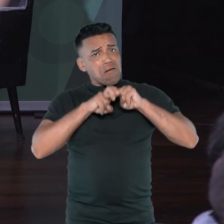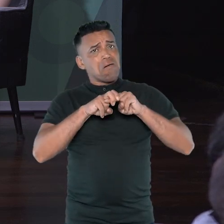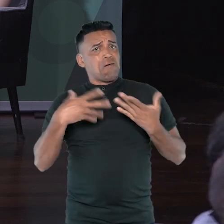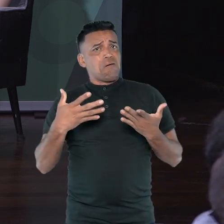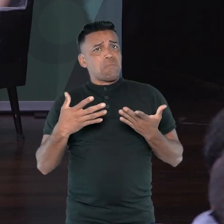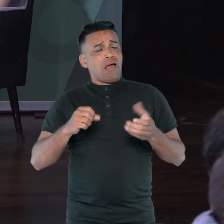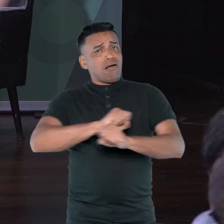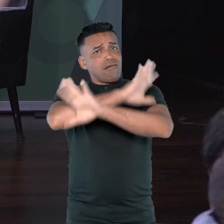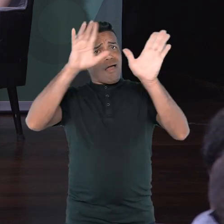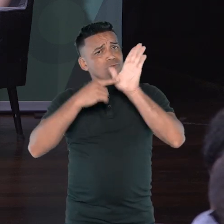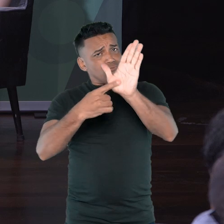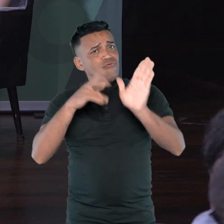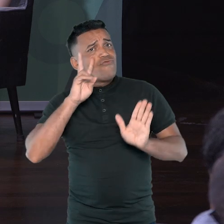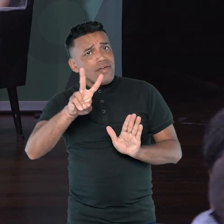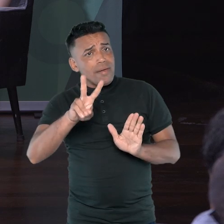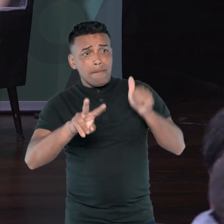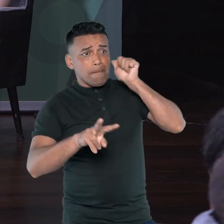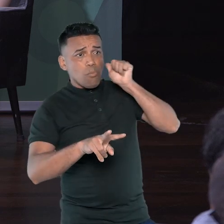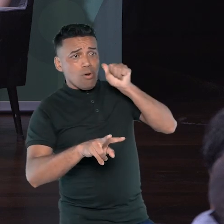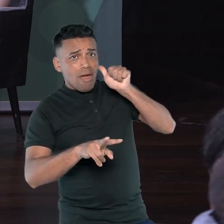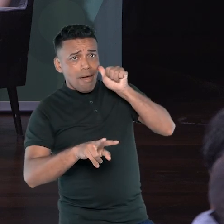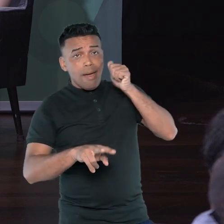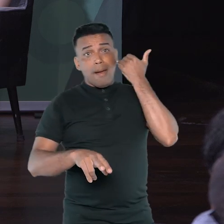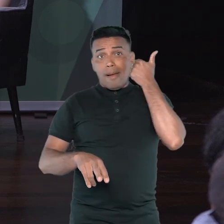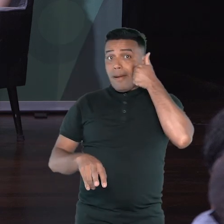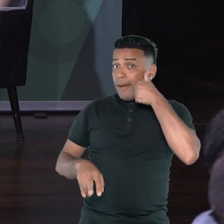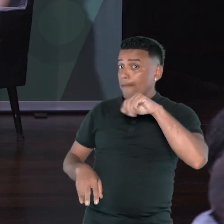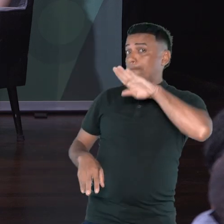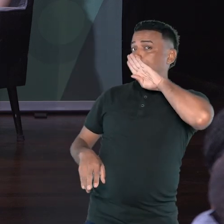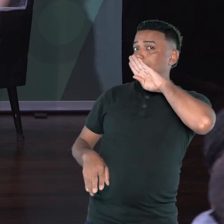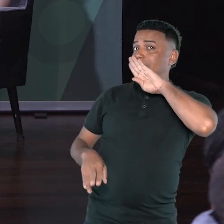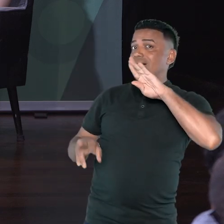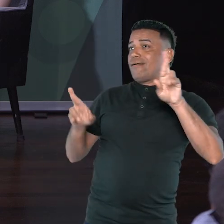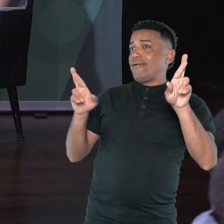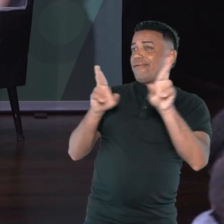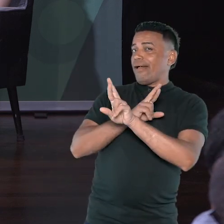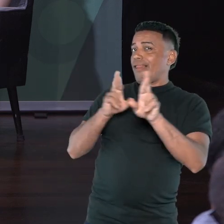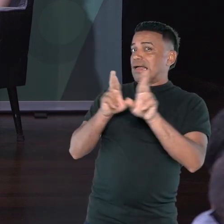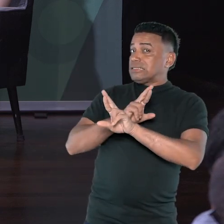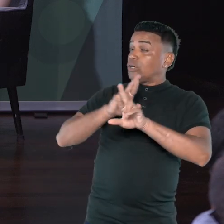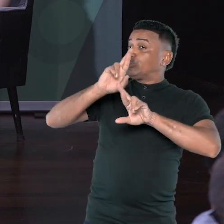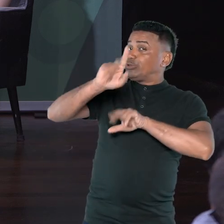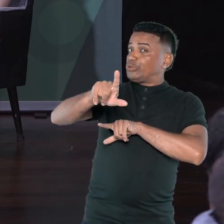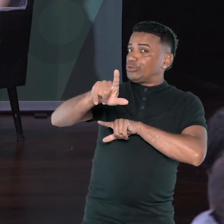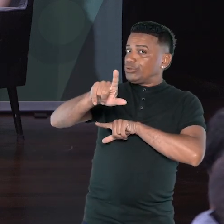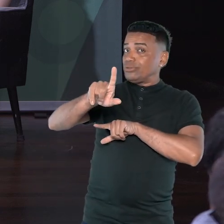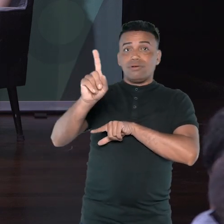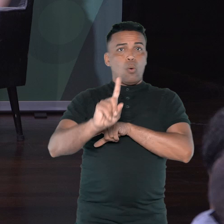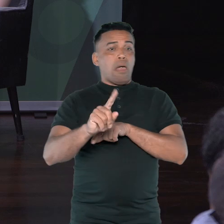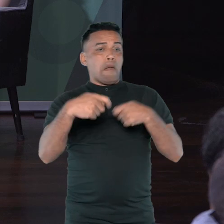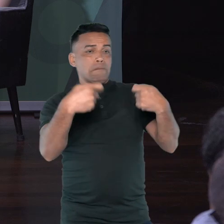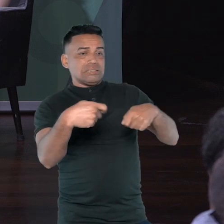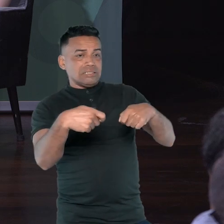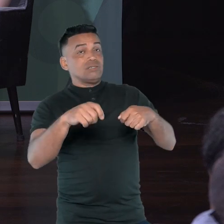para explicitar que entre a mulher e a mãe há correlação contingencial, não é nem necessária e